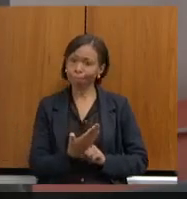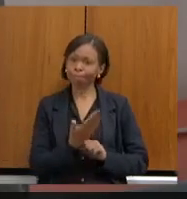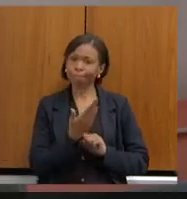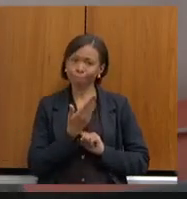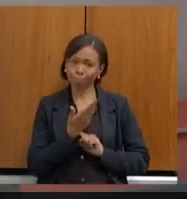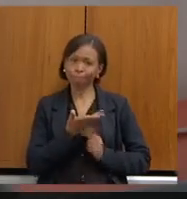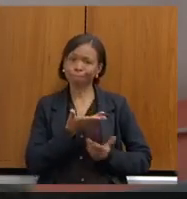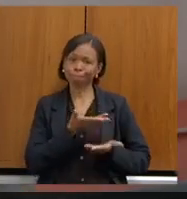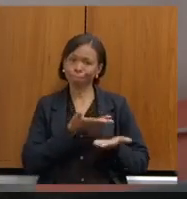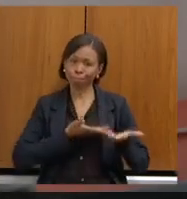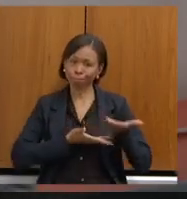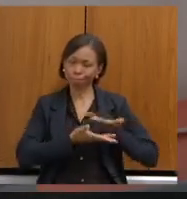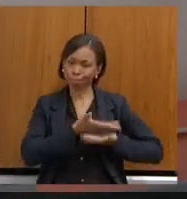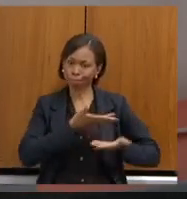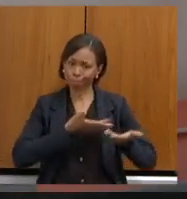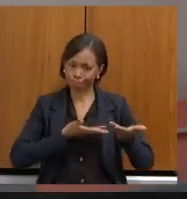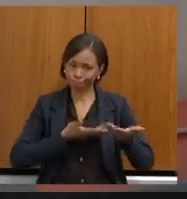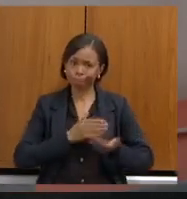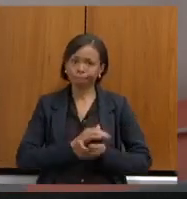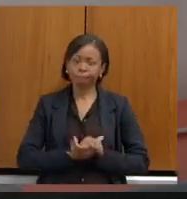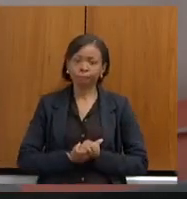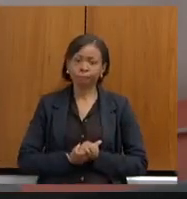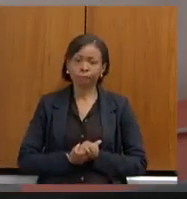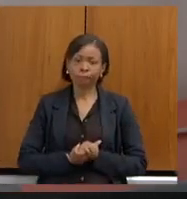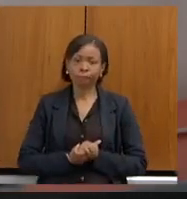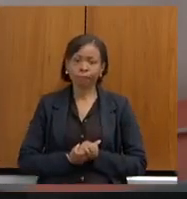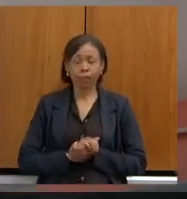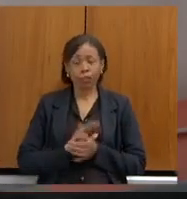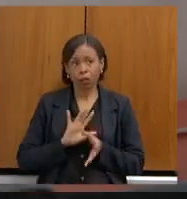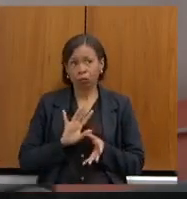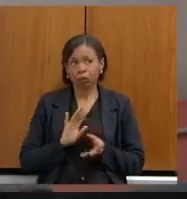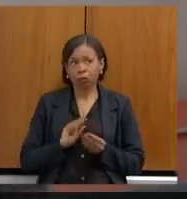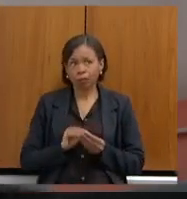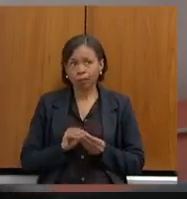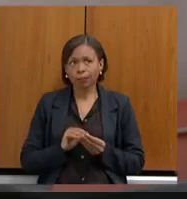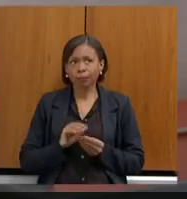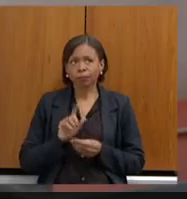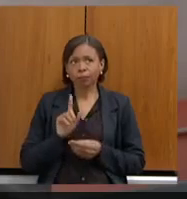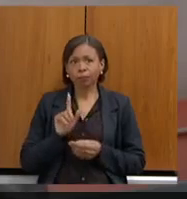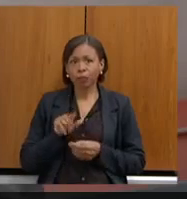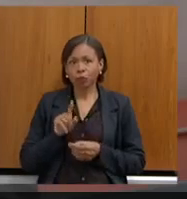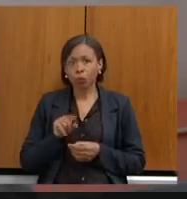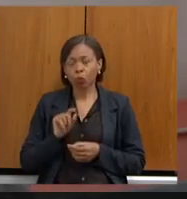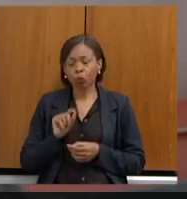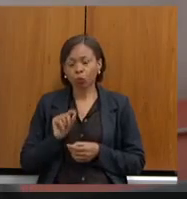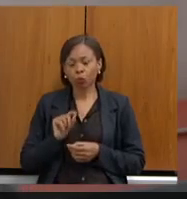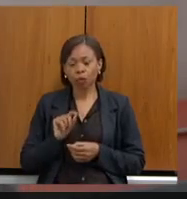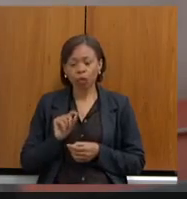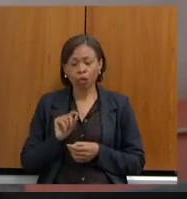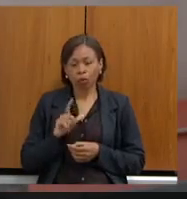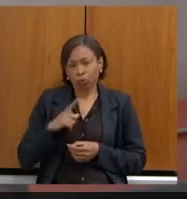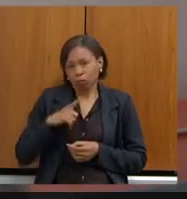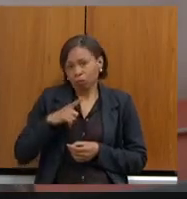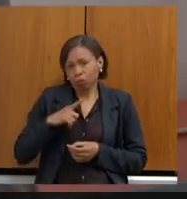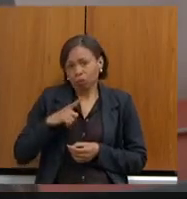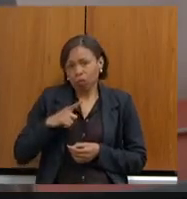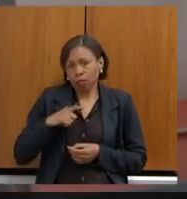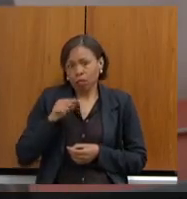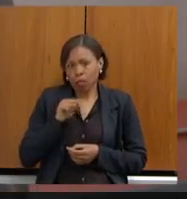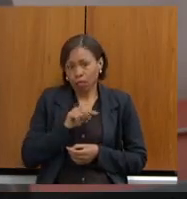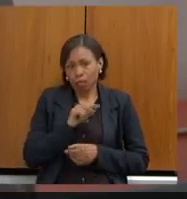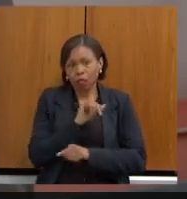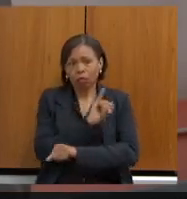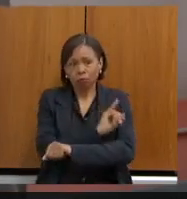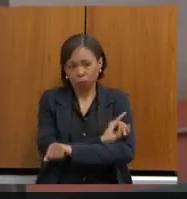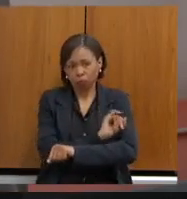diálogo aí então É mas enfim é o que está aí a nossa disposição é um serviço